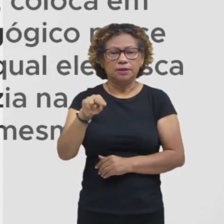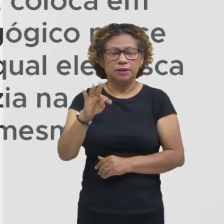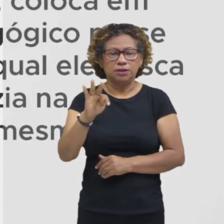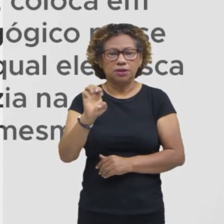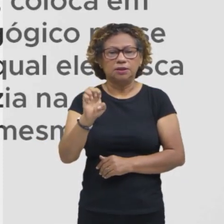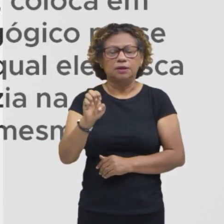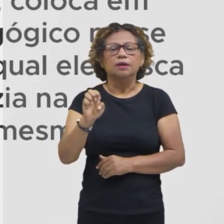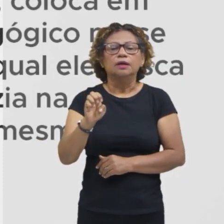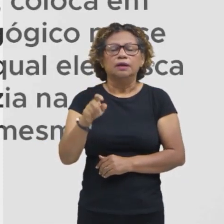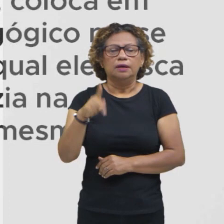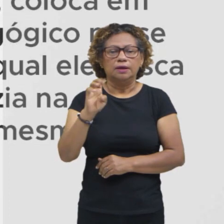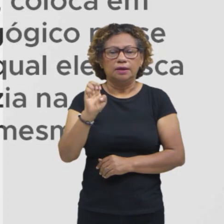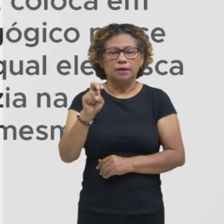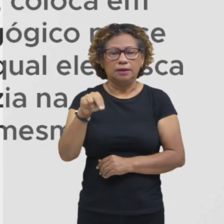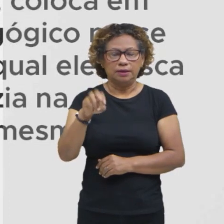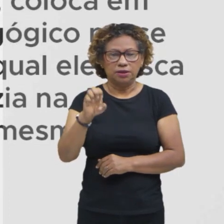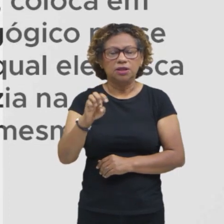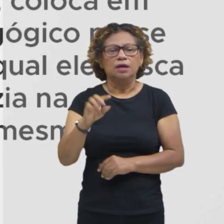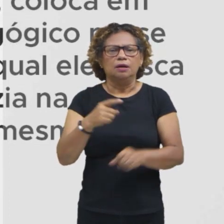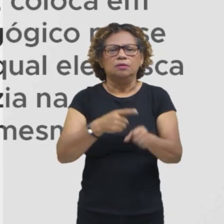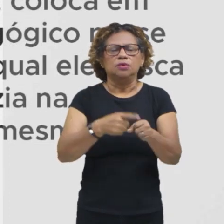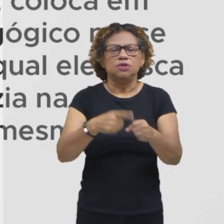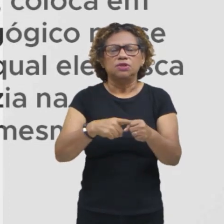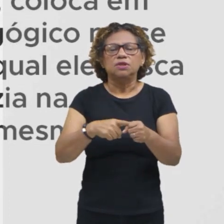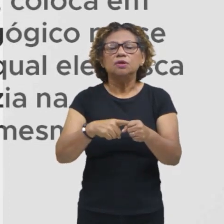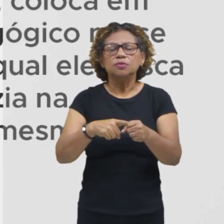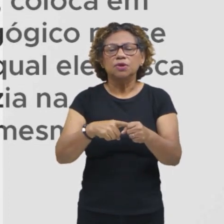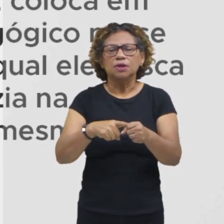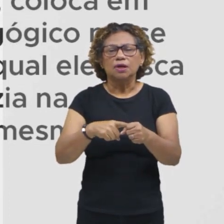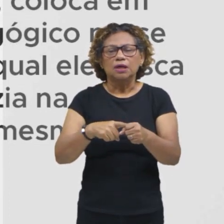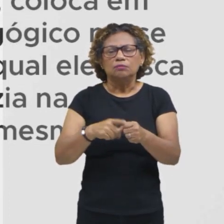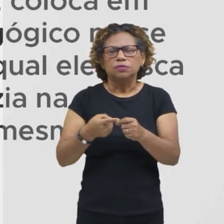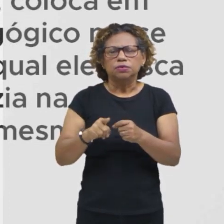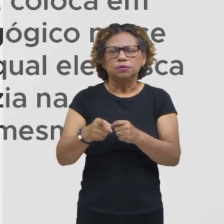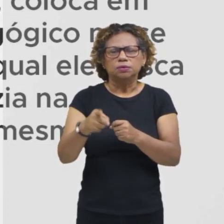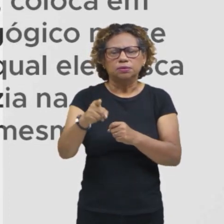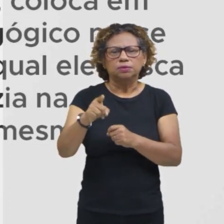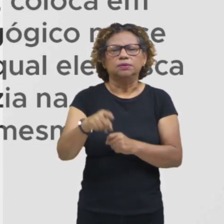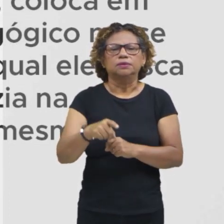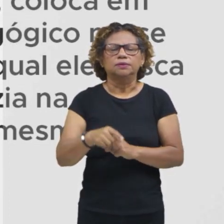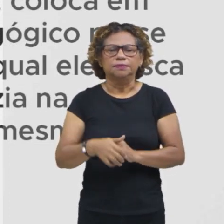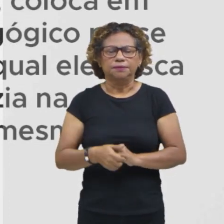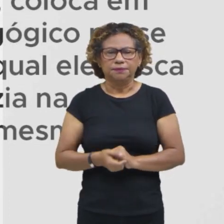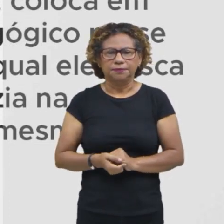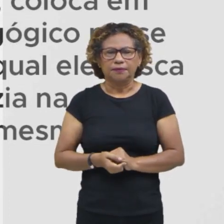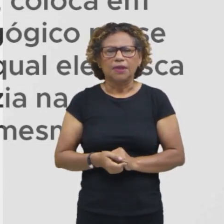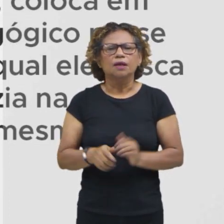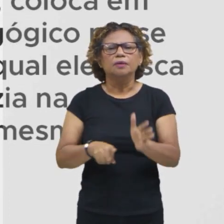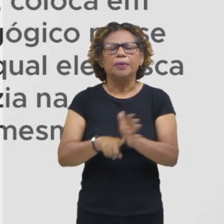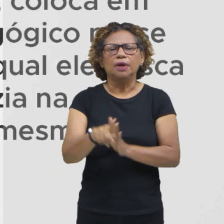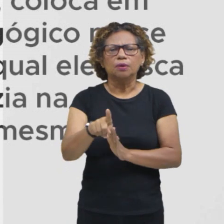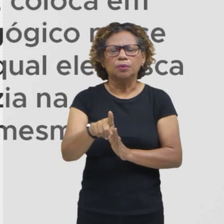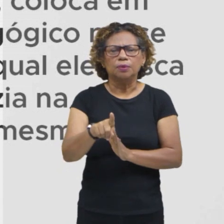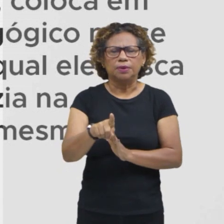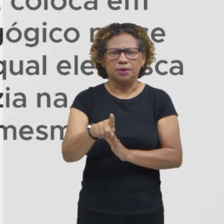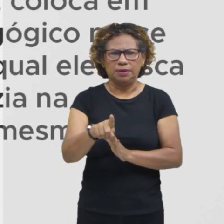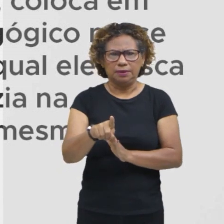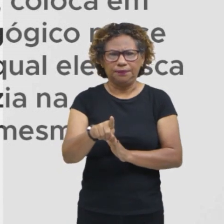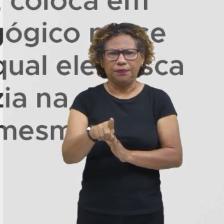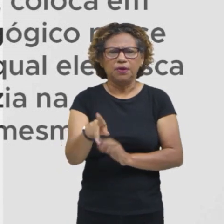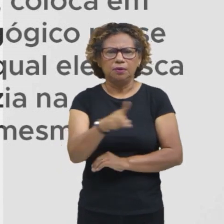fundamental, no município de Quari, que fica no interior do Amazonas. E ele pergunta, professor Nóvoa,